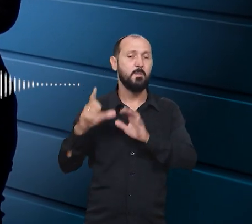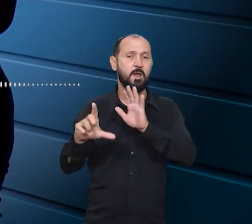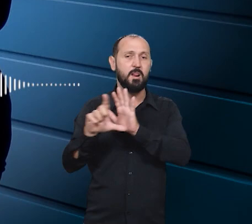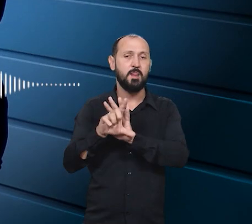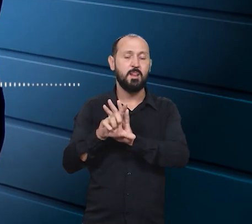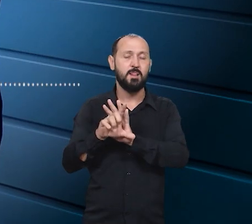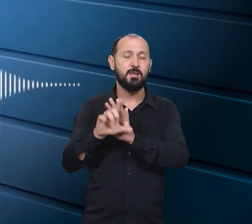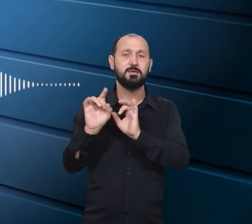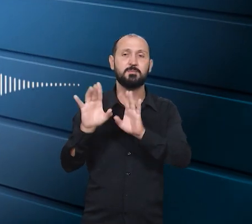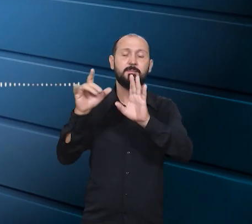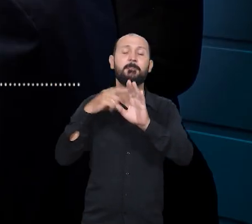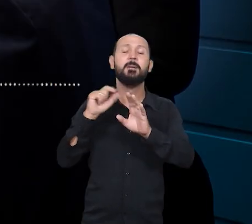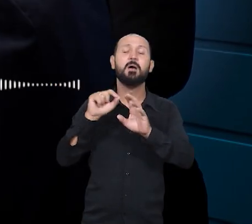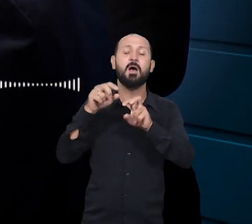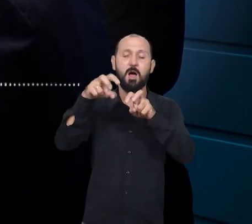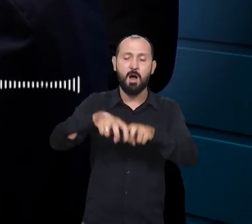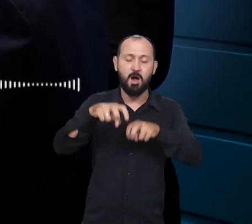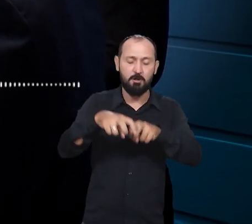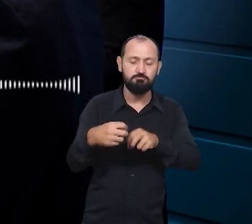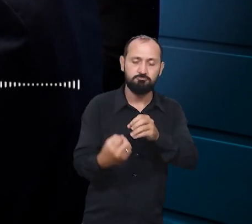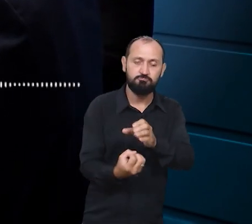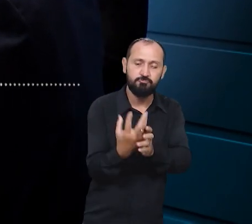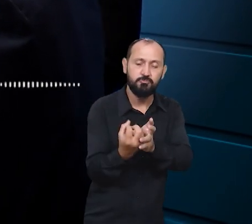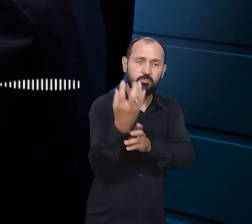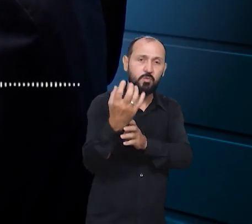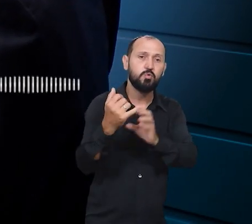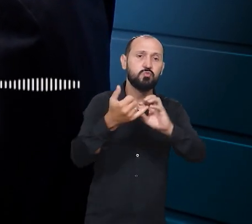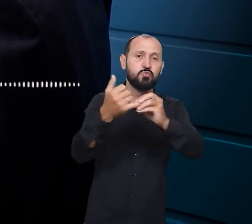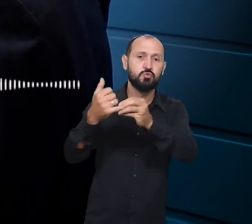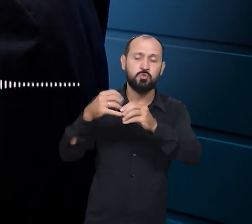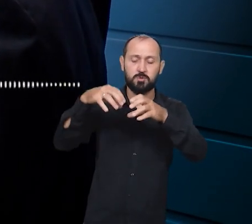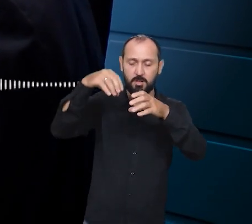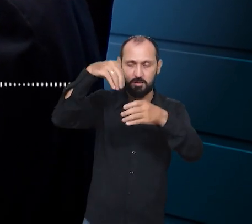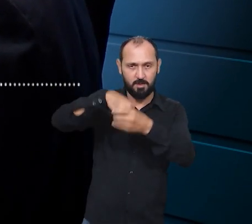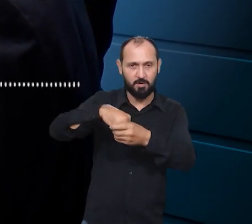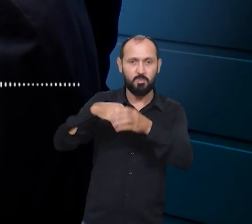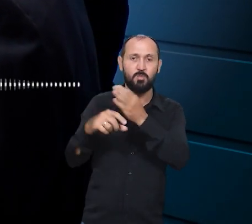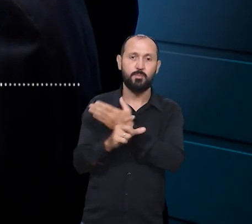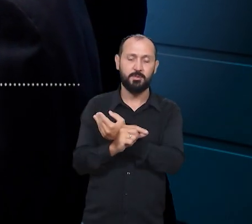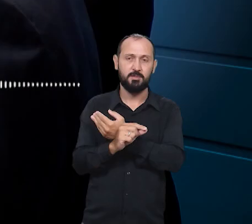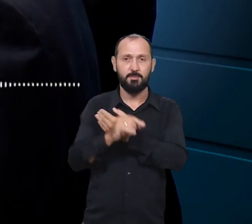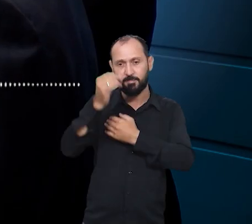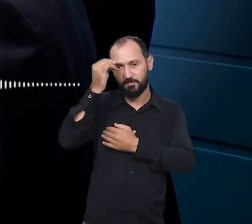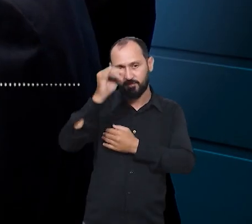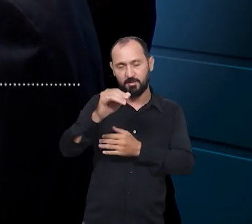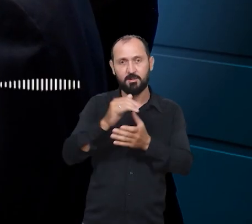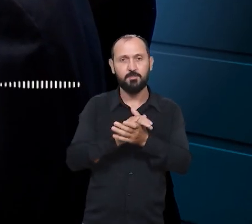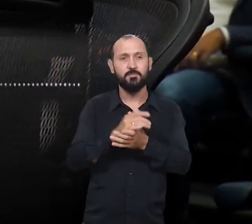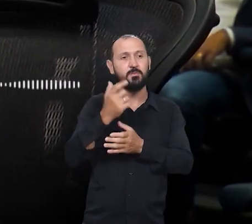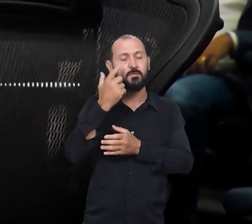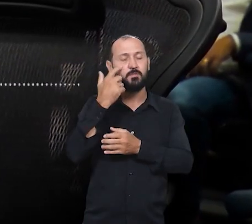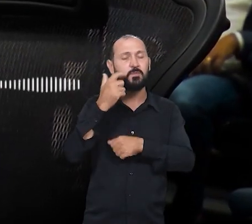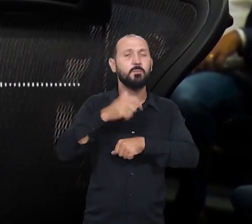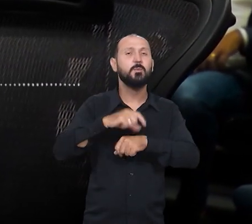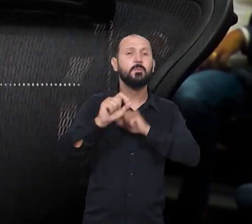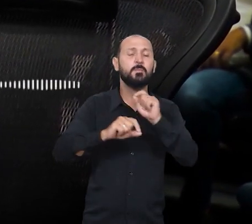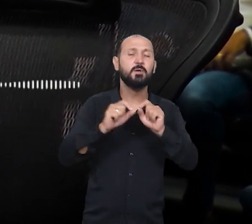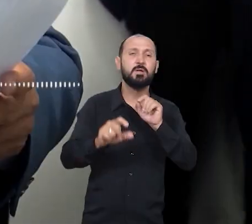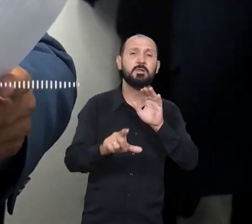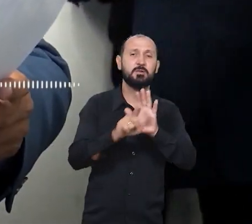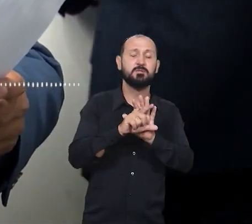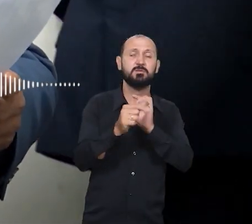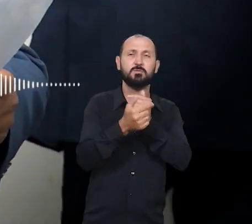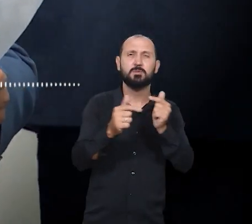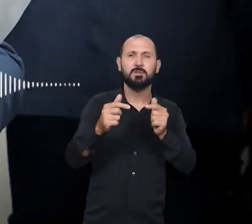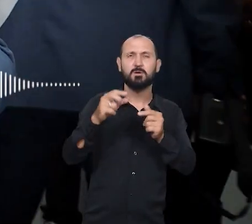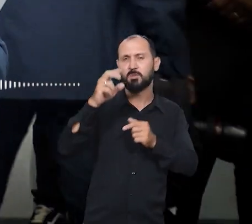Mato Grosso tem uma lei específica para impedir a prática de avanço da plantação de soja dentro do Pantanal. E vamos ver a legislação